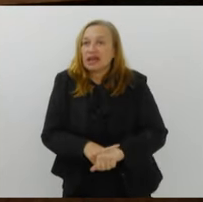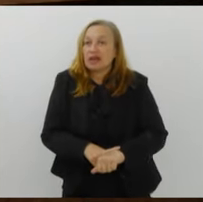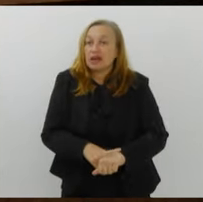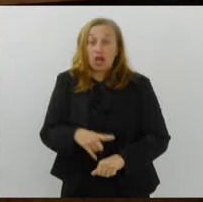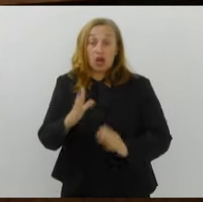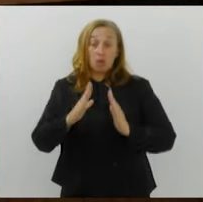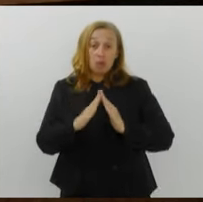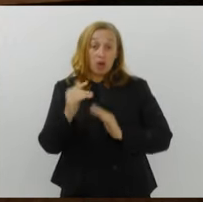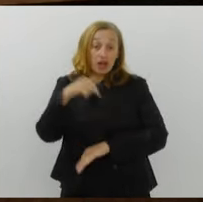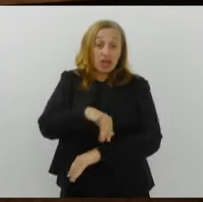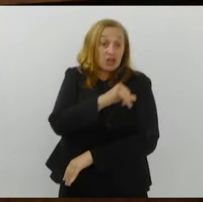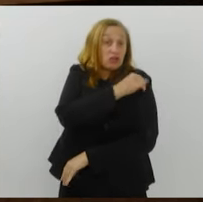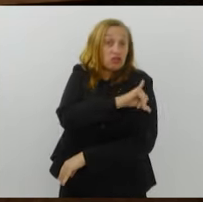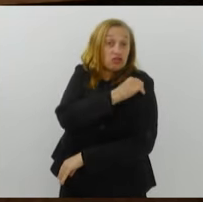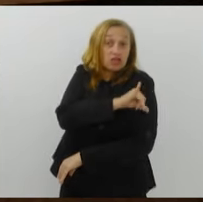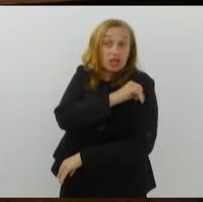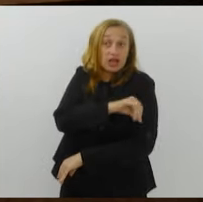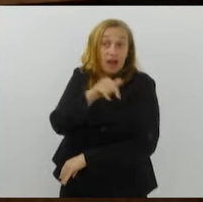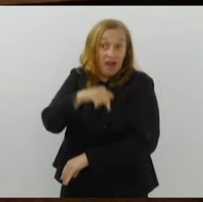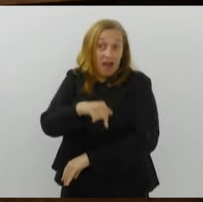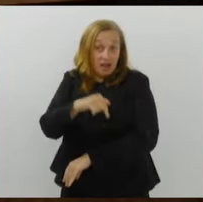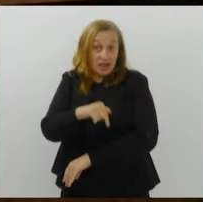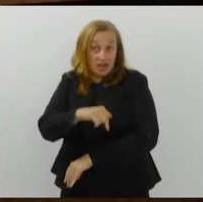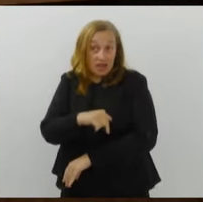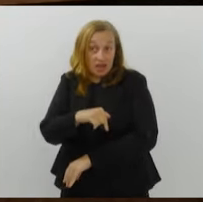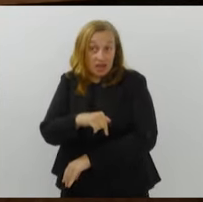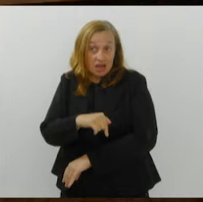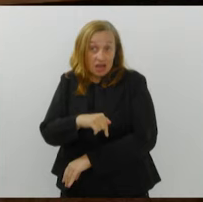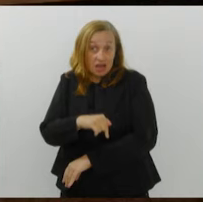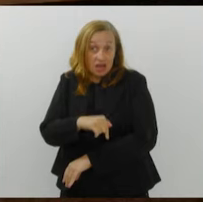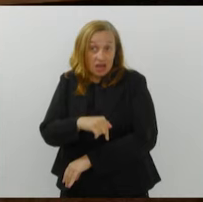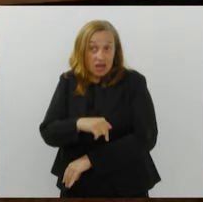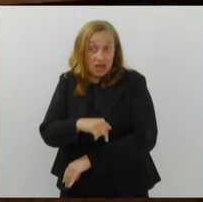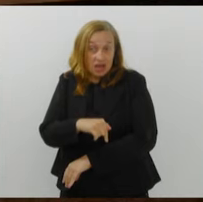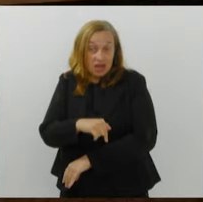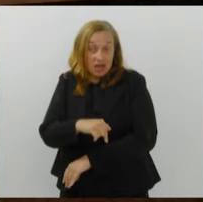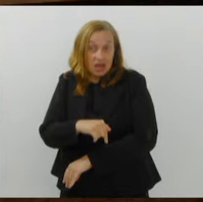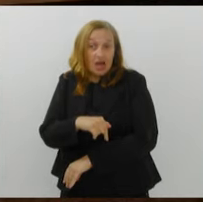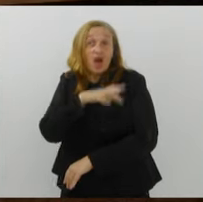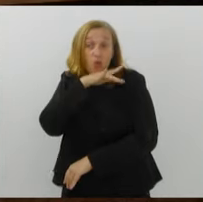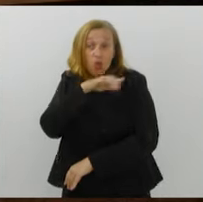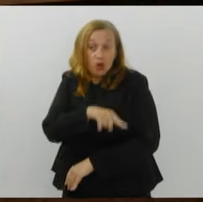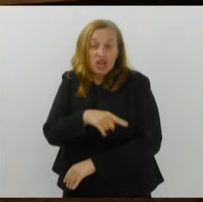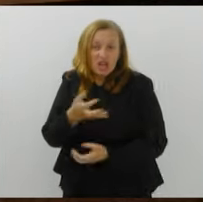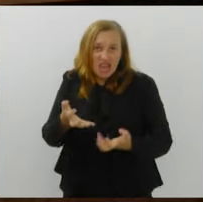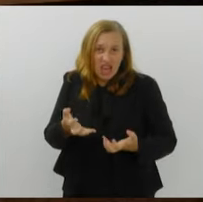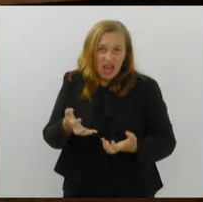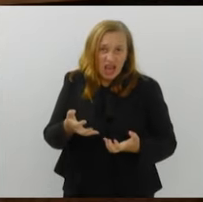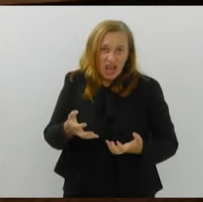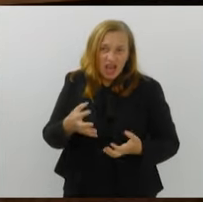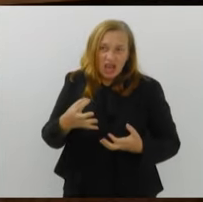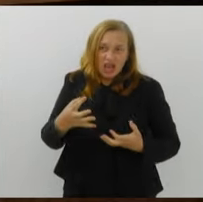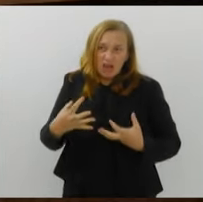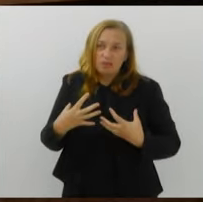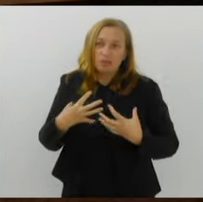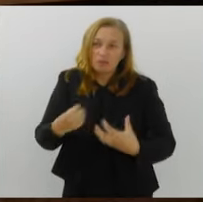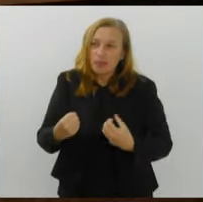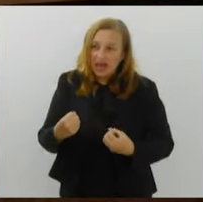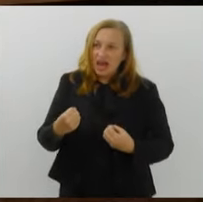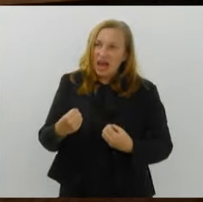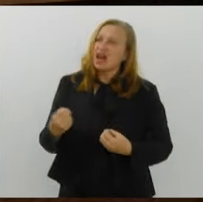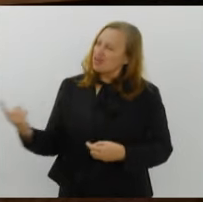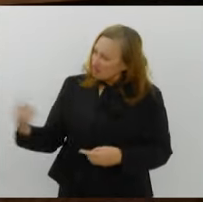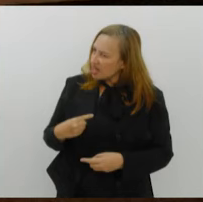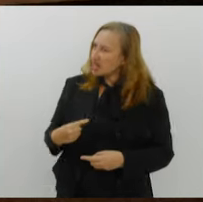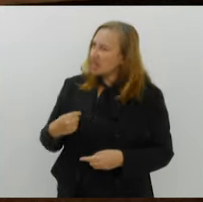como o deputado Márcio Galberto falou, aqui o couro come e ninguém vê. Quer me pegar? Me pega. Trabalho na Lerge, sabe onde é que é o restaurante? Vem e